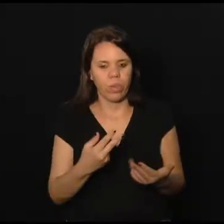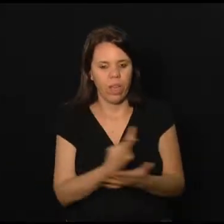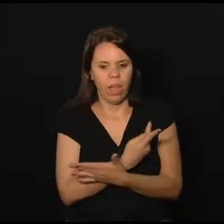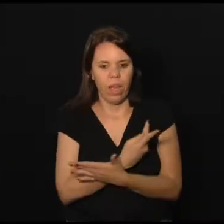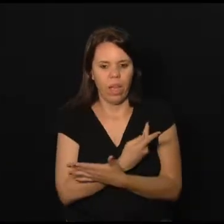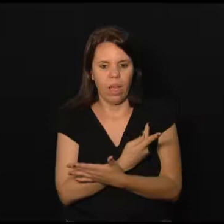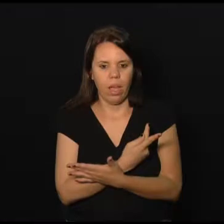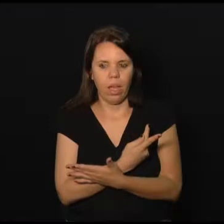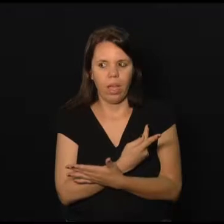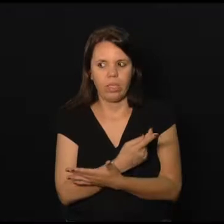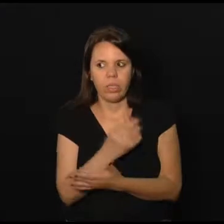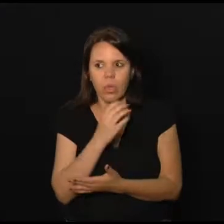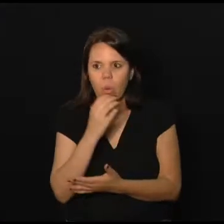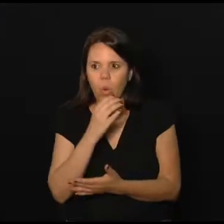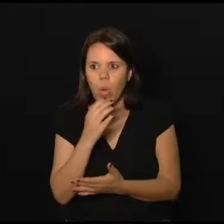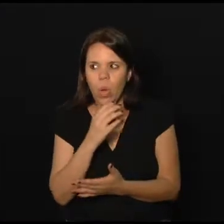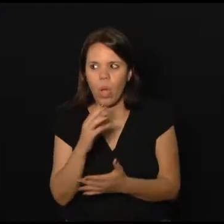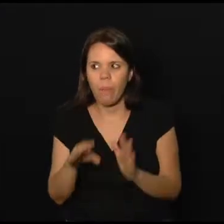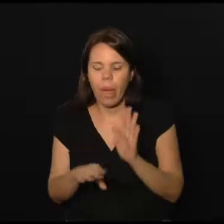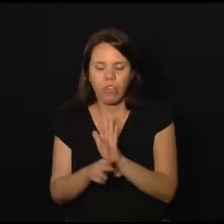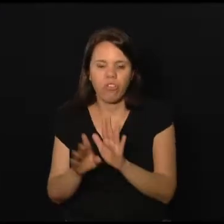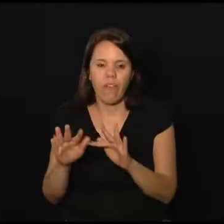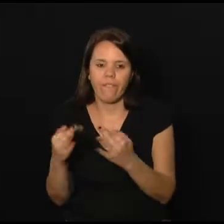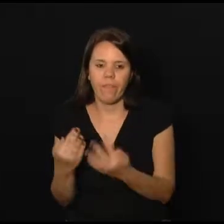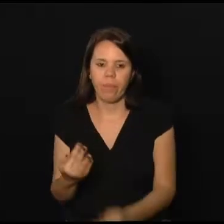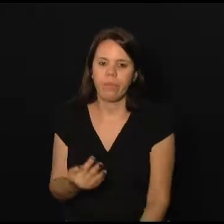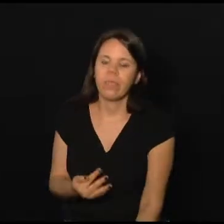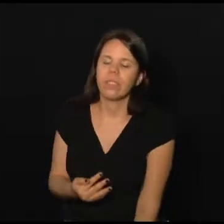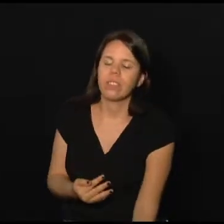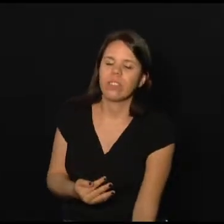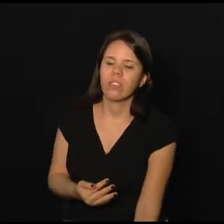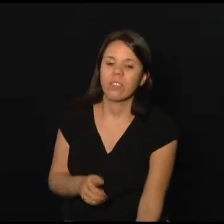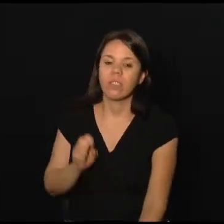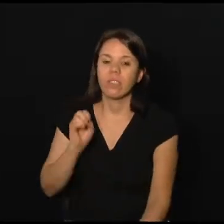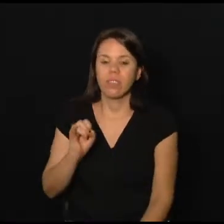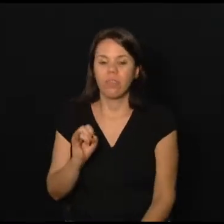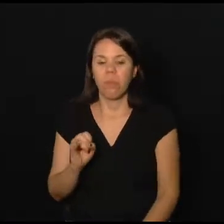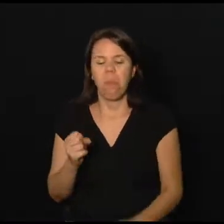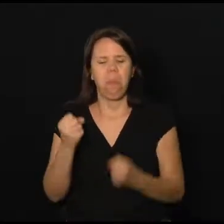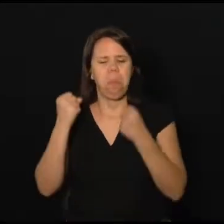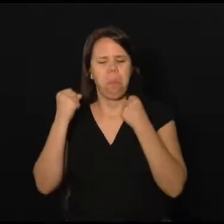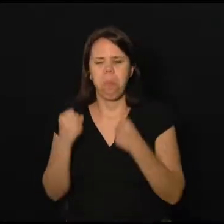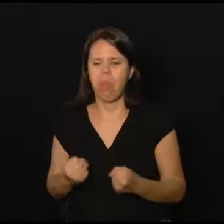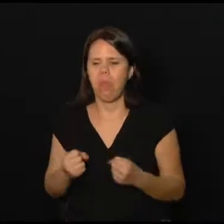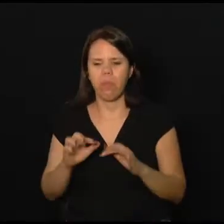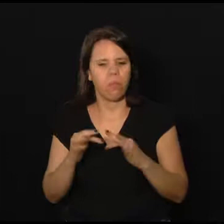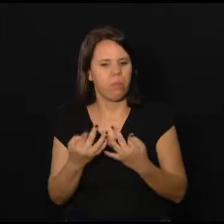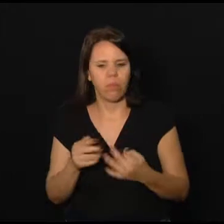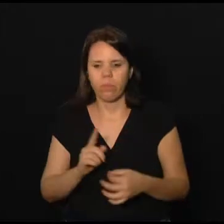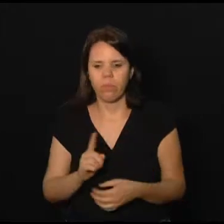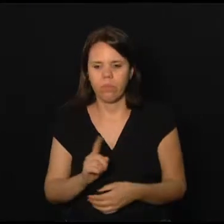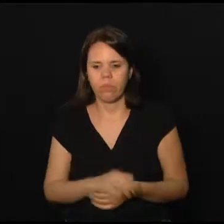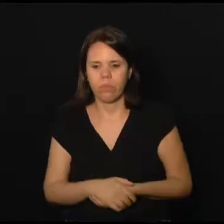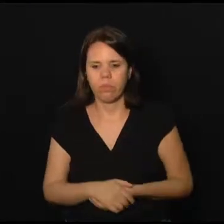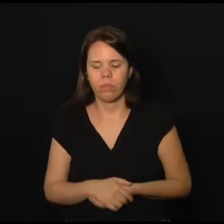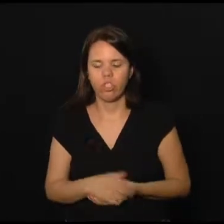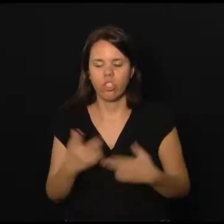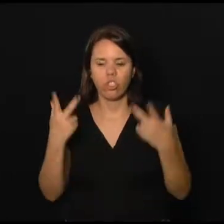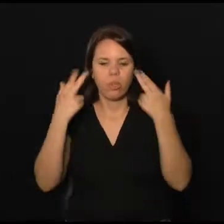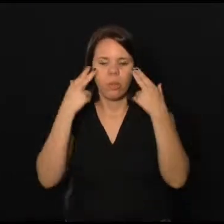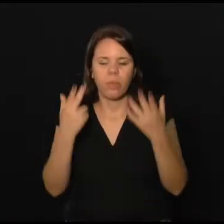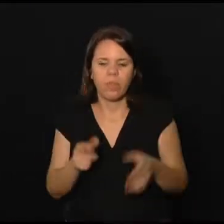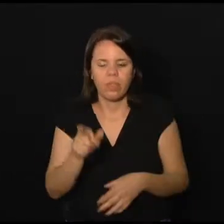é a família. Não é? Então, jamais um peso para a família. Né? Então, normalmente, eles falam assim,